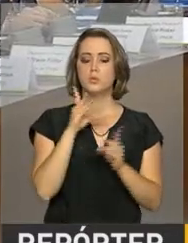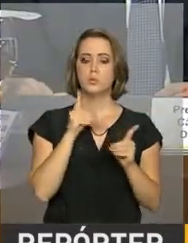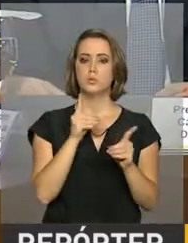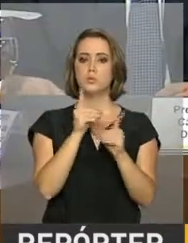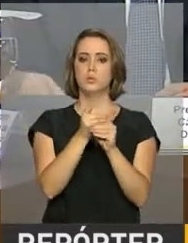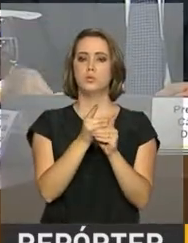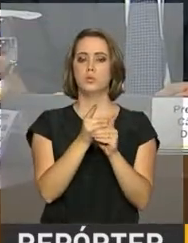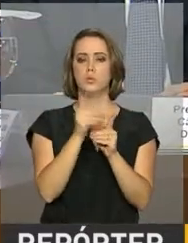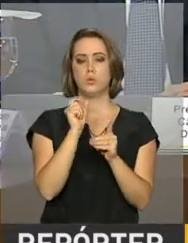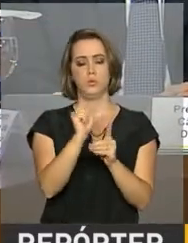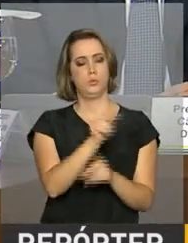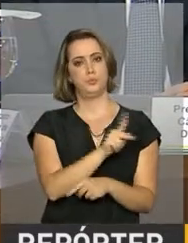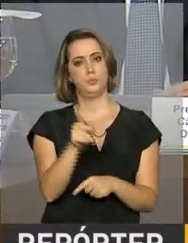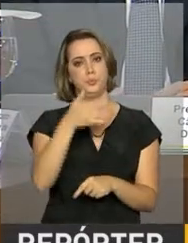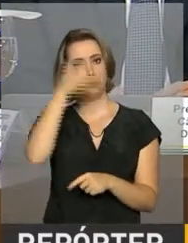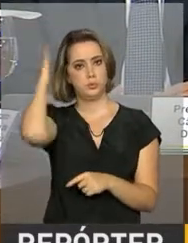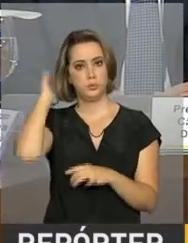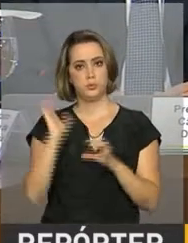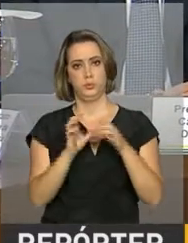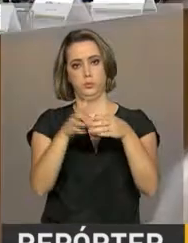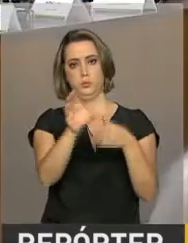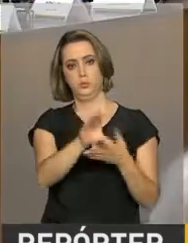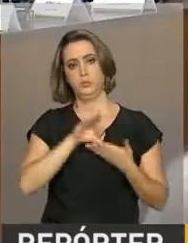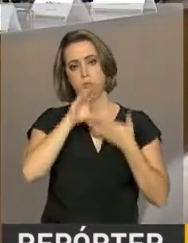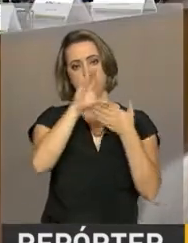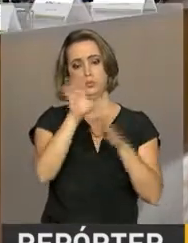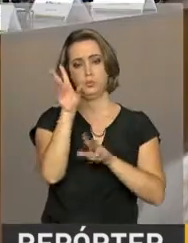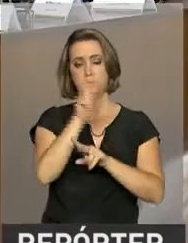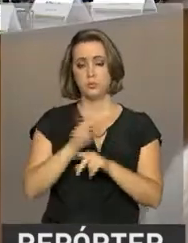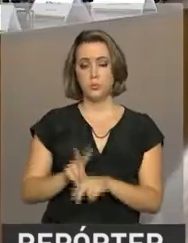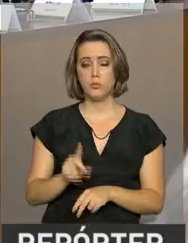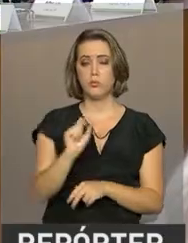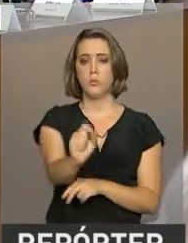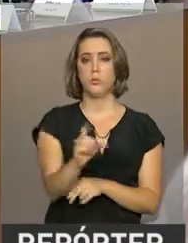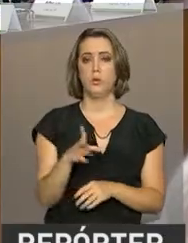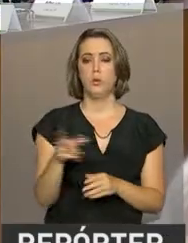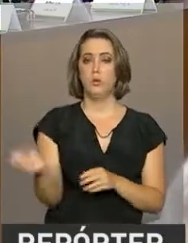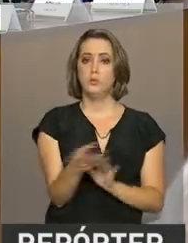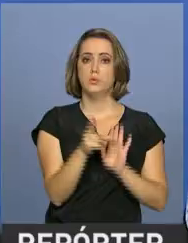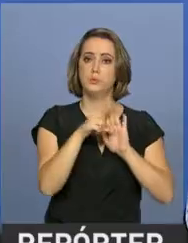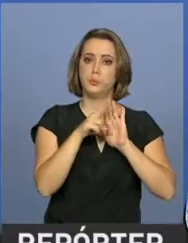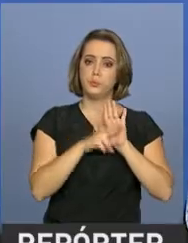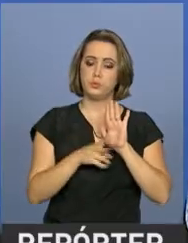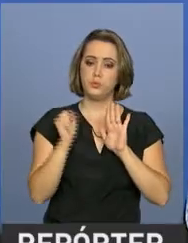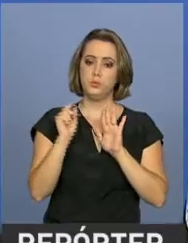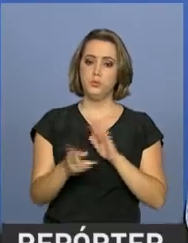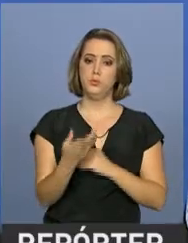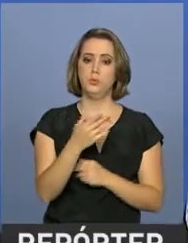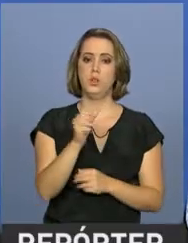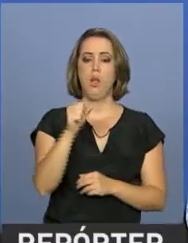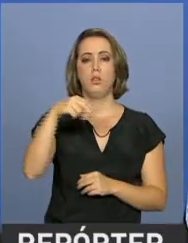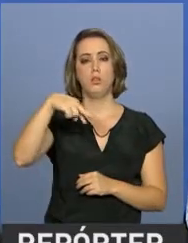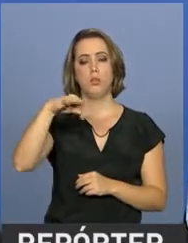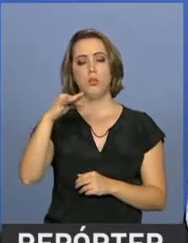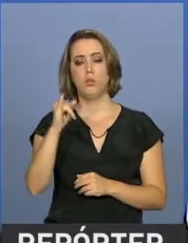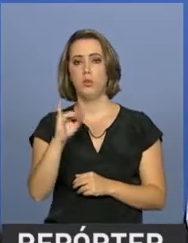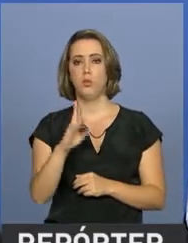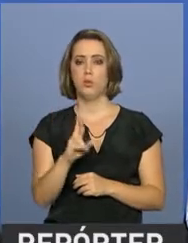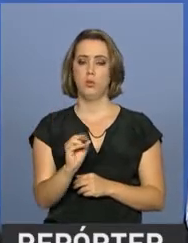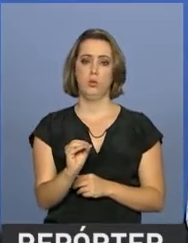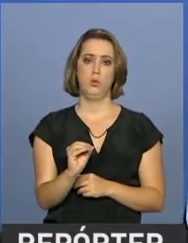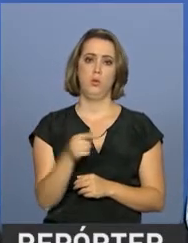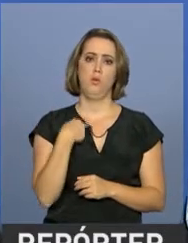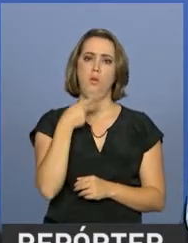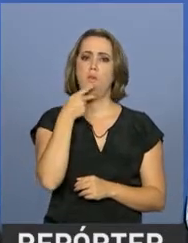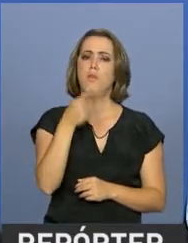presidente michel temer com a comissão especial que avalia a reforma da previdência no congresso antonio imbassahy também defendeu que a